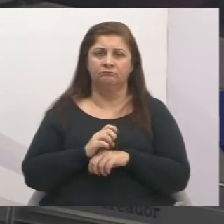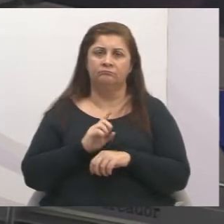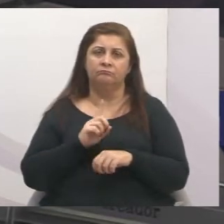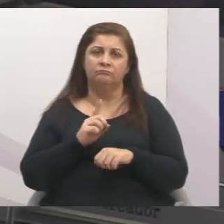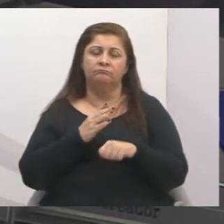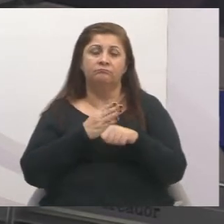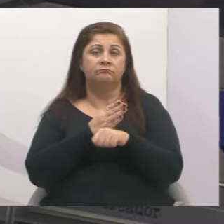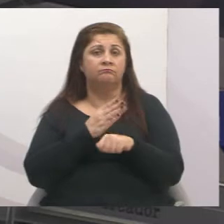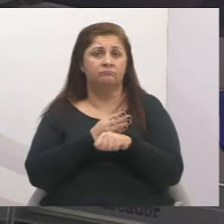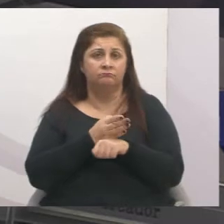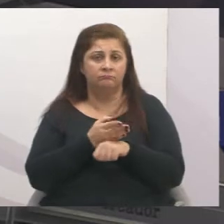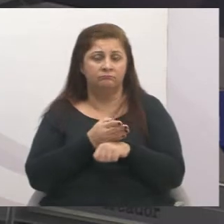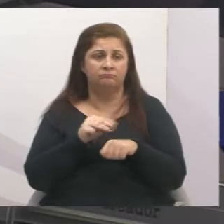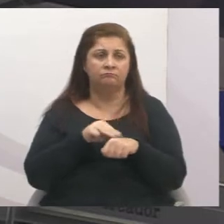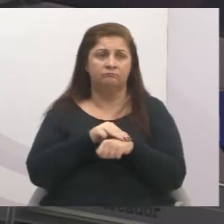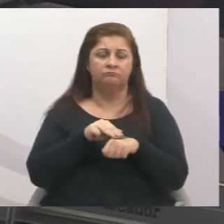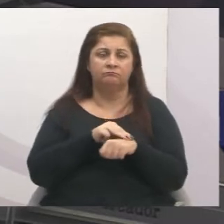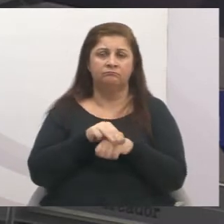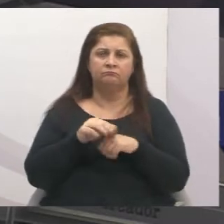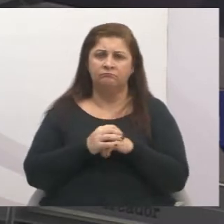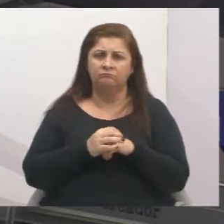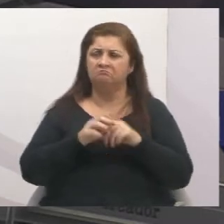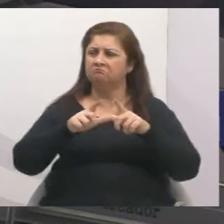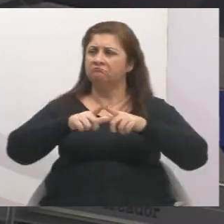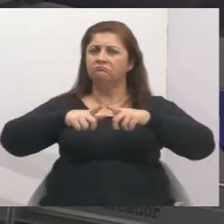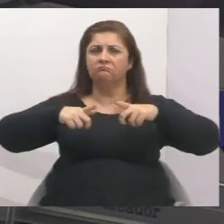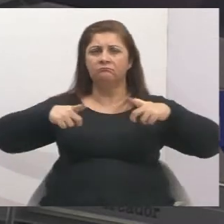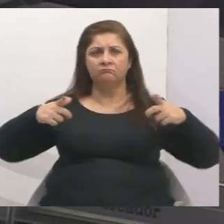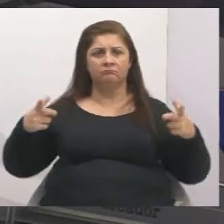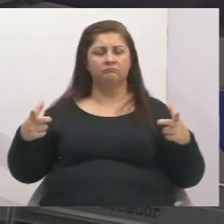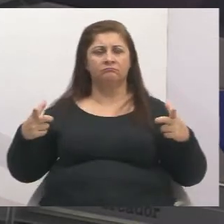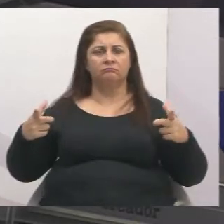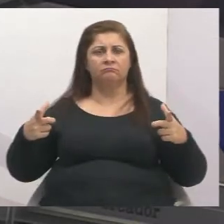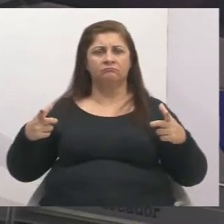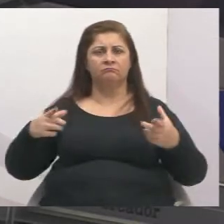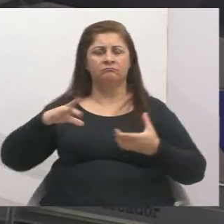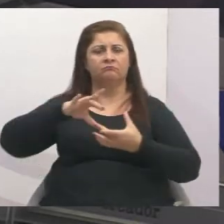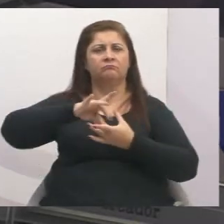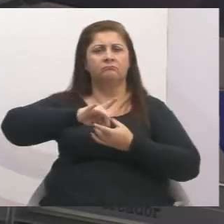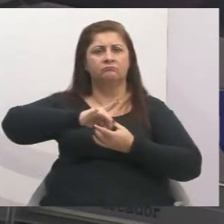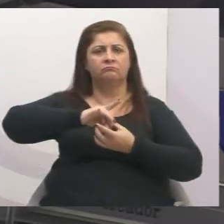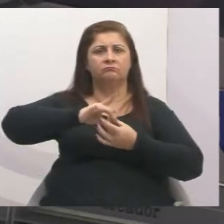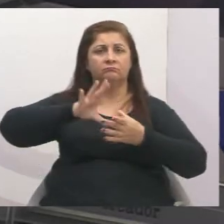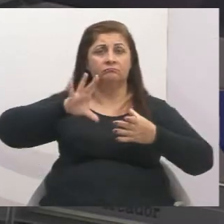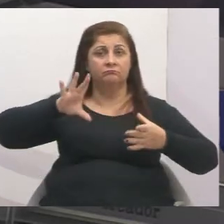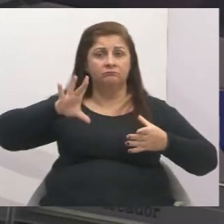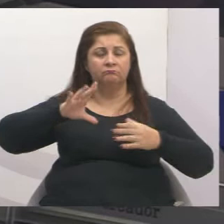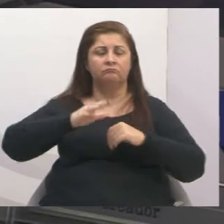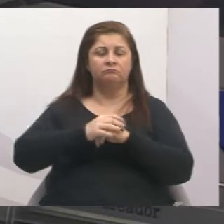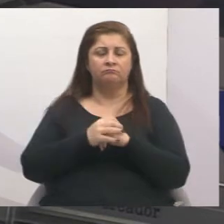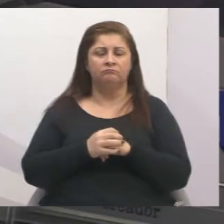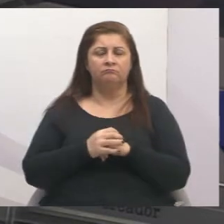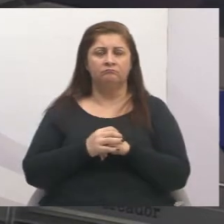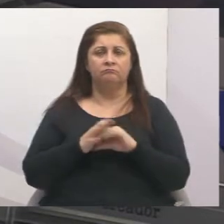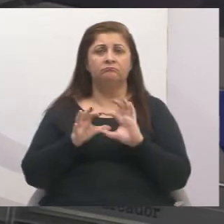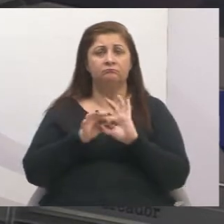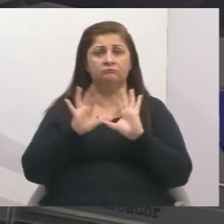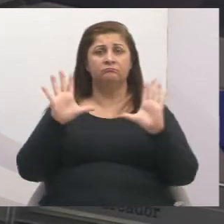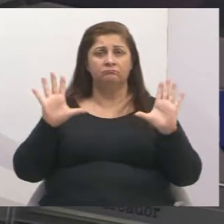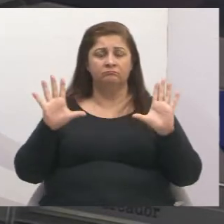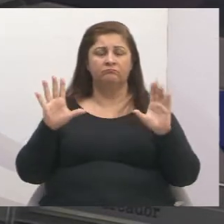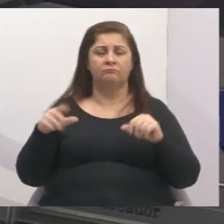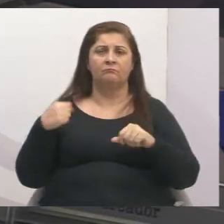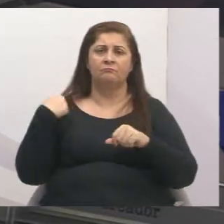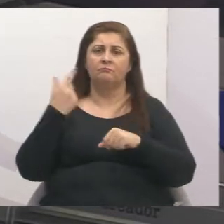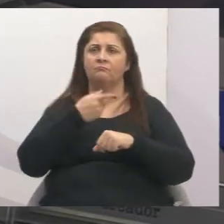participado de uma discussão tão ampla, tão democrática e com liberdade para a gente